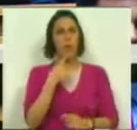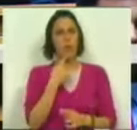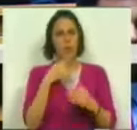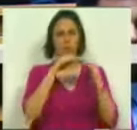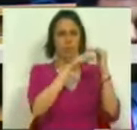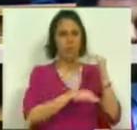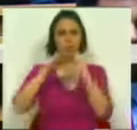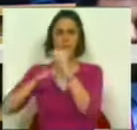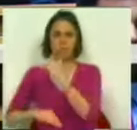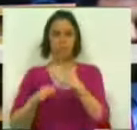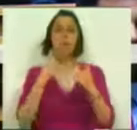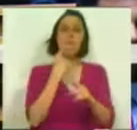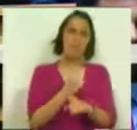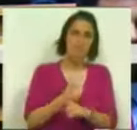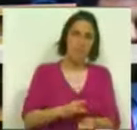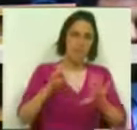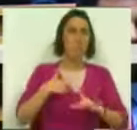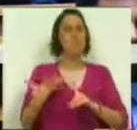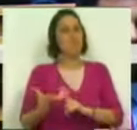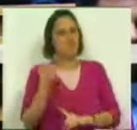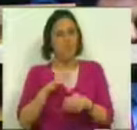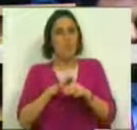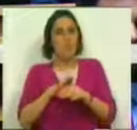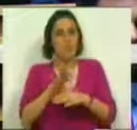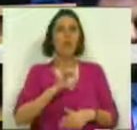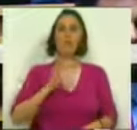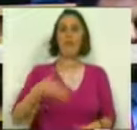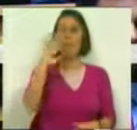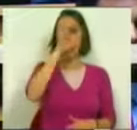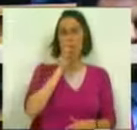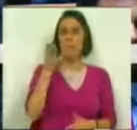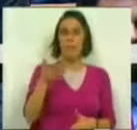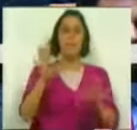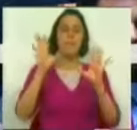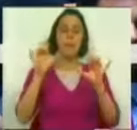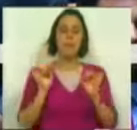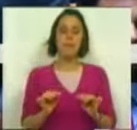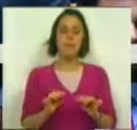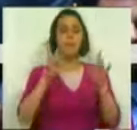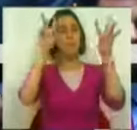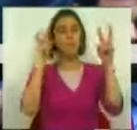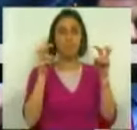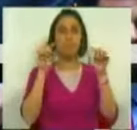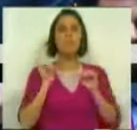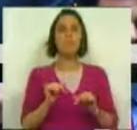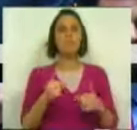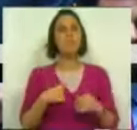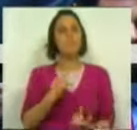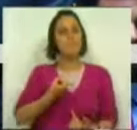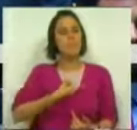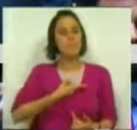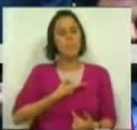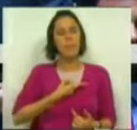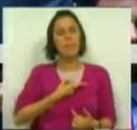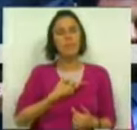muito desiguais. Mesmo assim, nós estamos a conseguir crescer, Sr. Primeiro-Ministro. Mas esta é uma matéria a que também